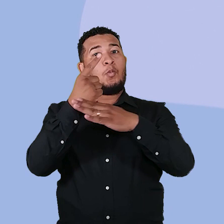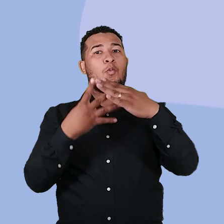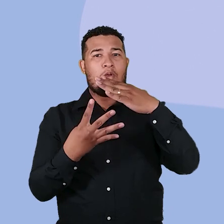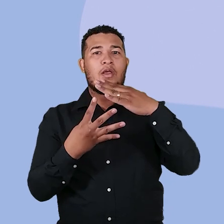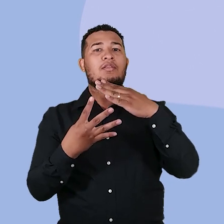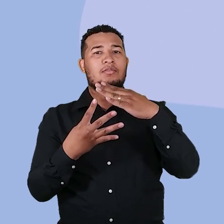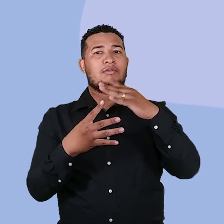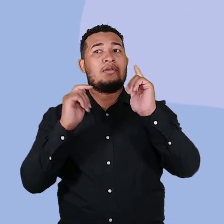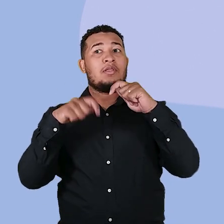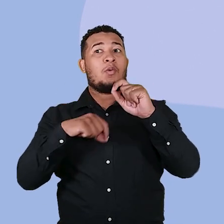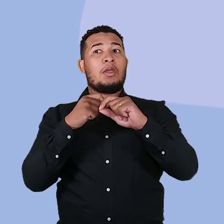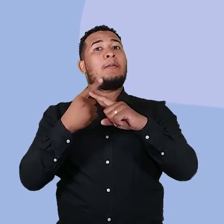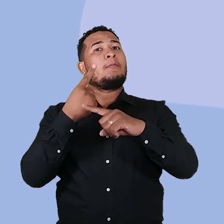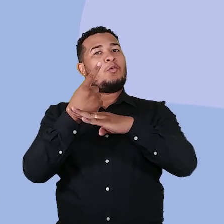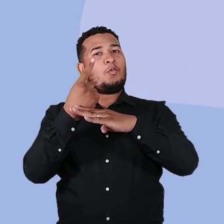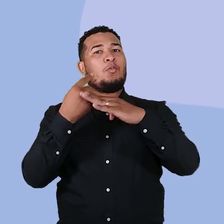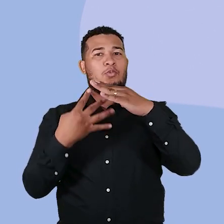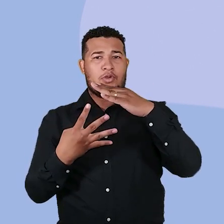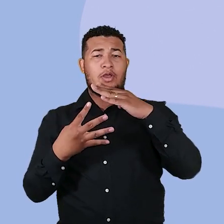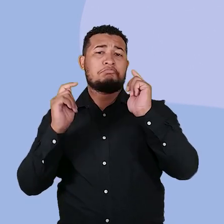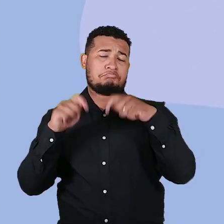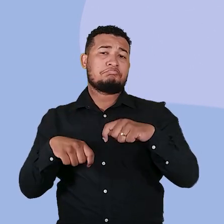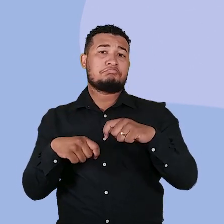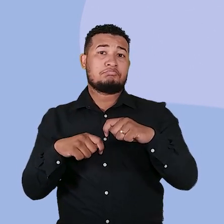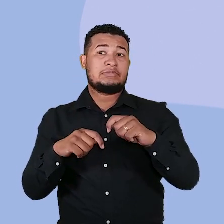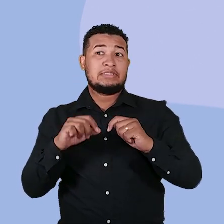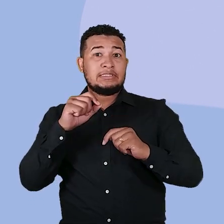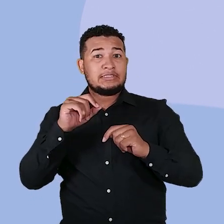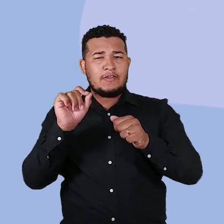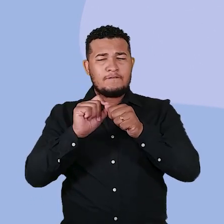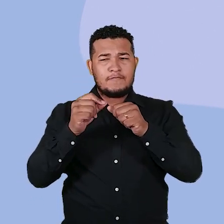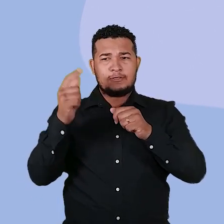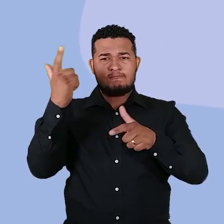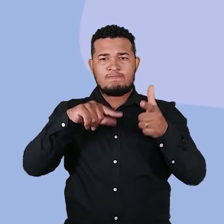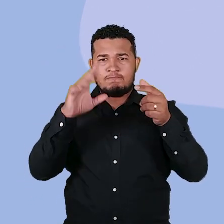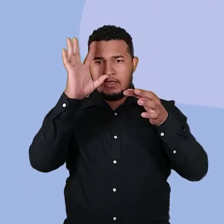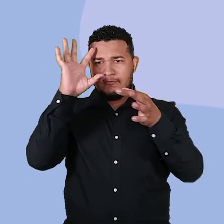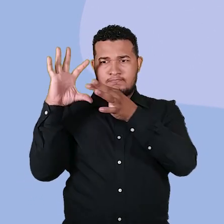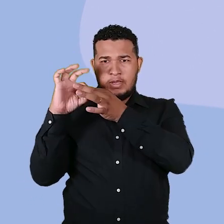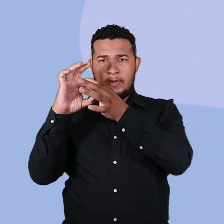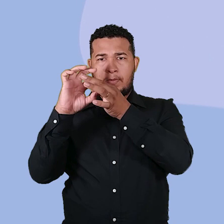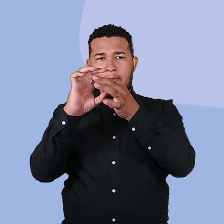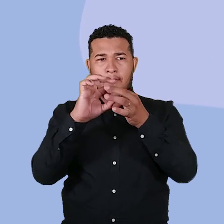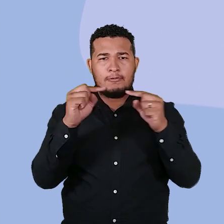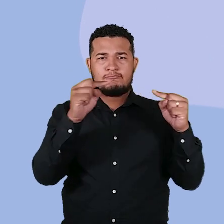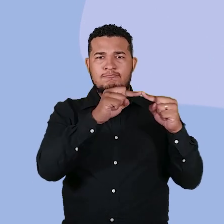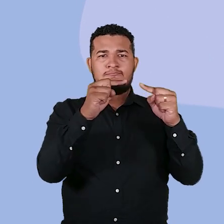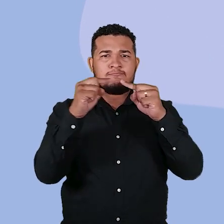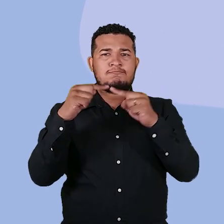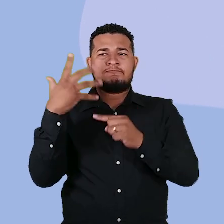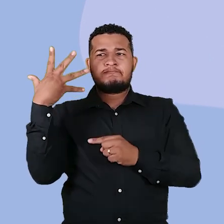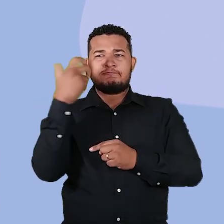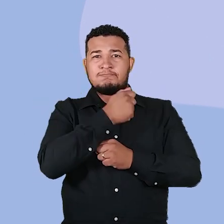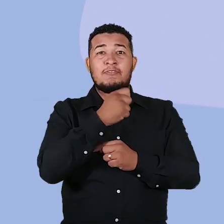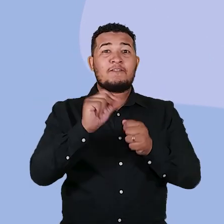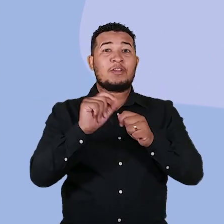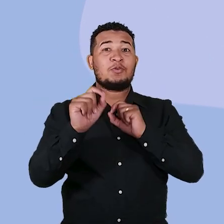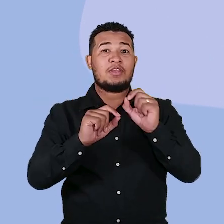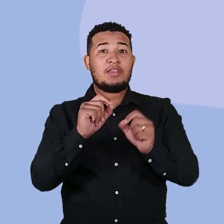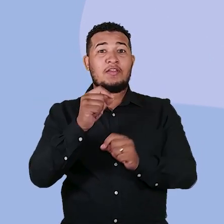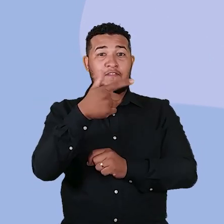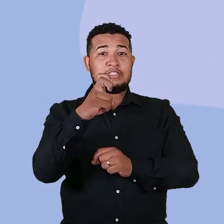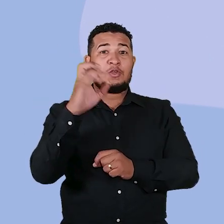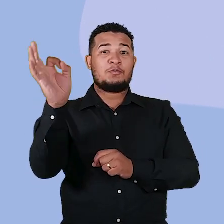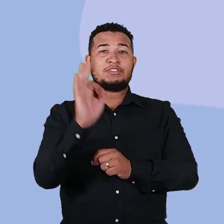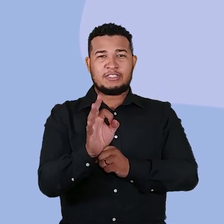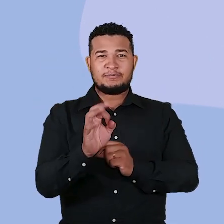para quatro dizendo que a probabilidade é de 1 para 4 se fizer as revisões ali lindas e cheirosas